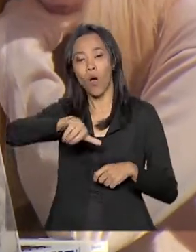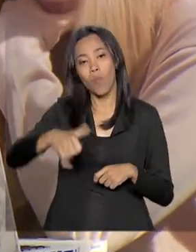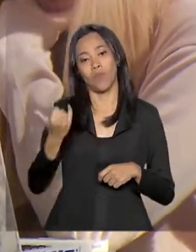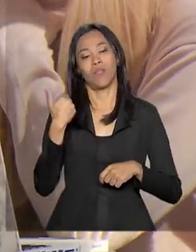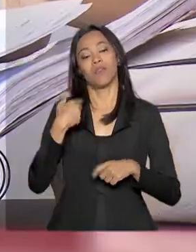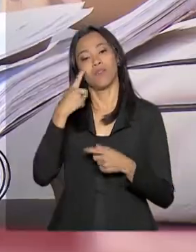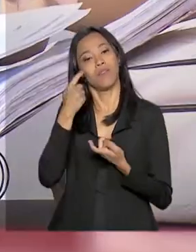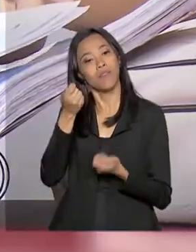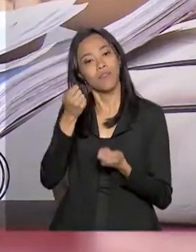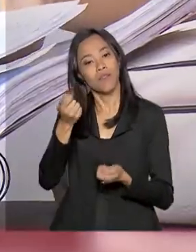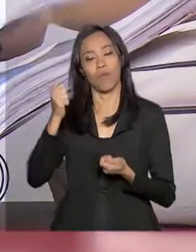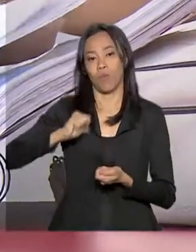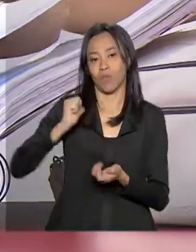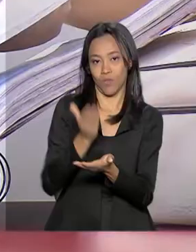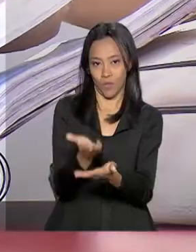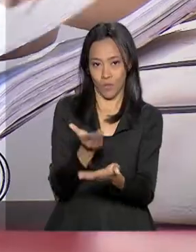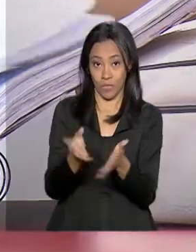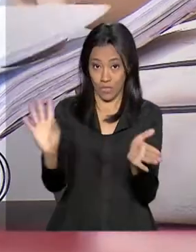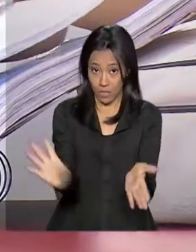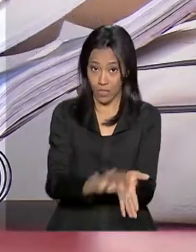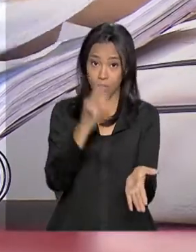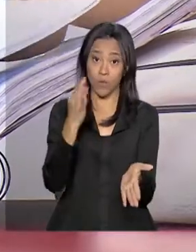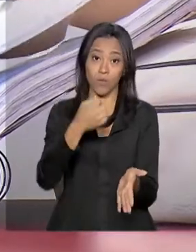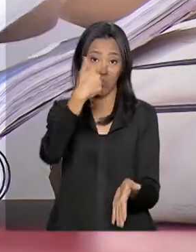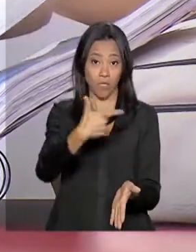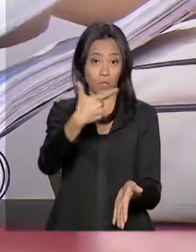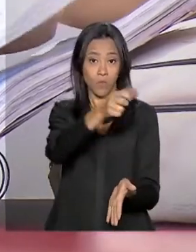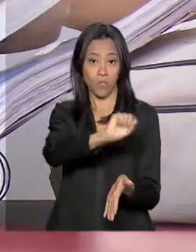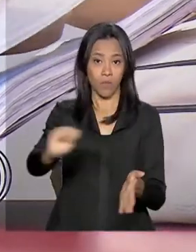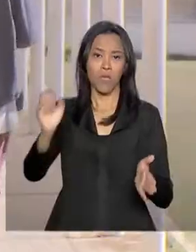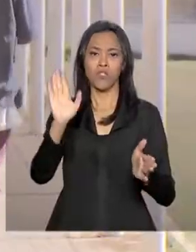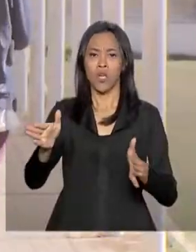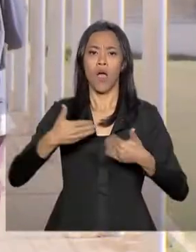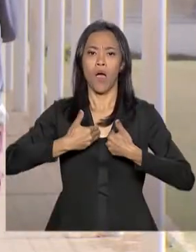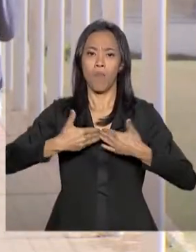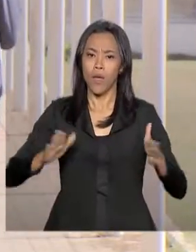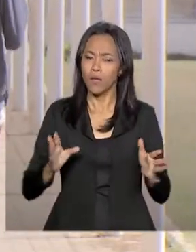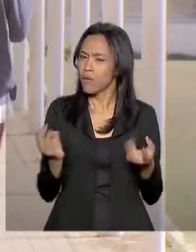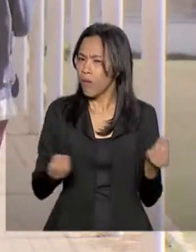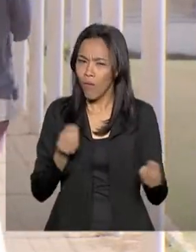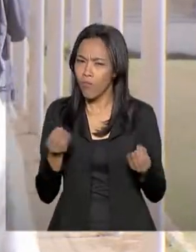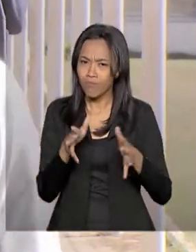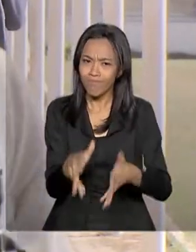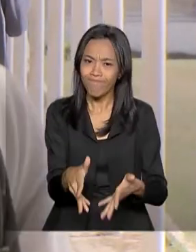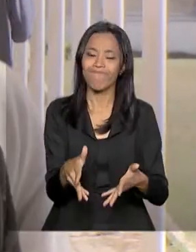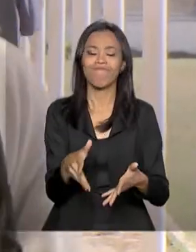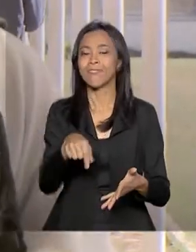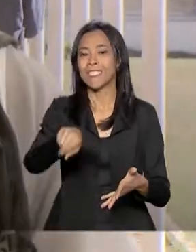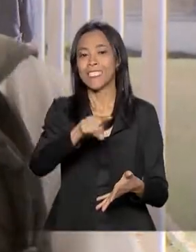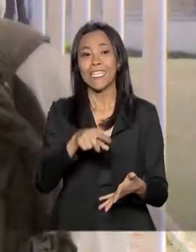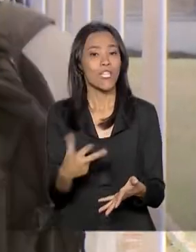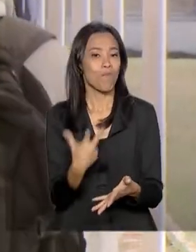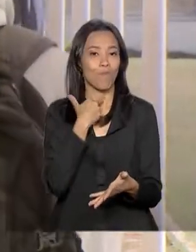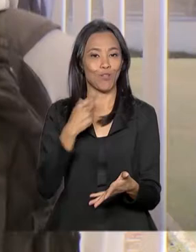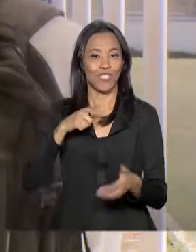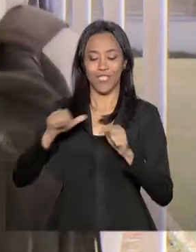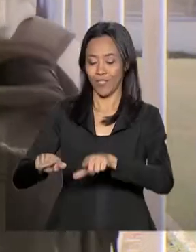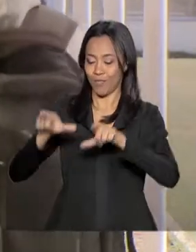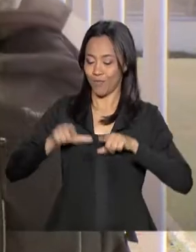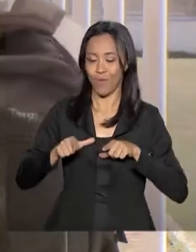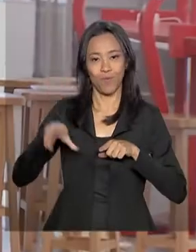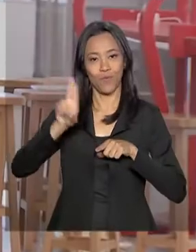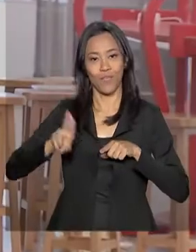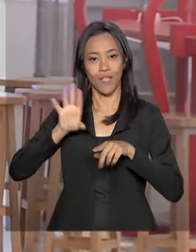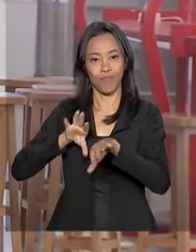tentar uma bolsa. As inscrições para o segundo semestre estão abertas. Para participar, o candidato não pode ter diploma de curso